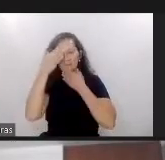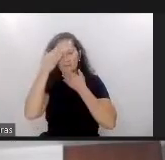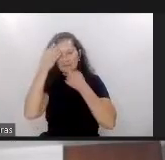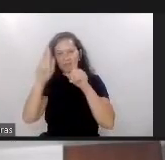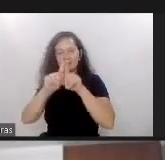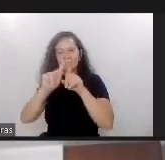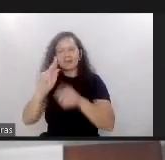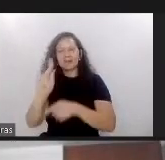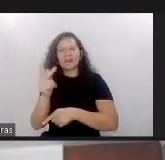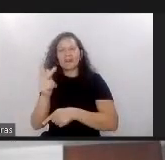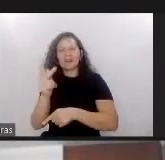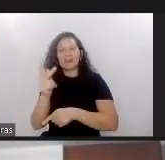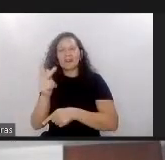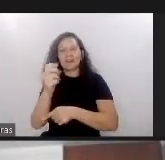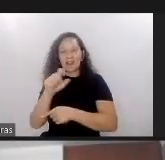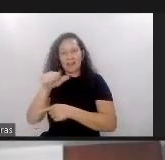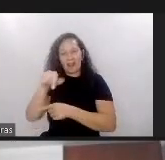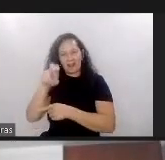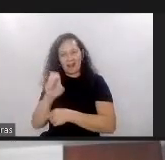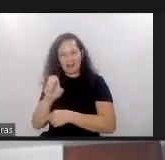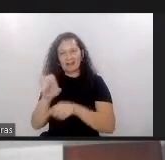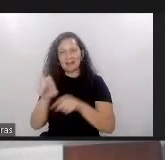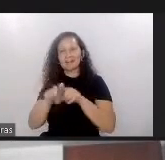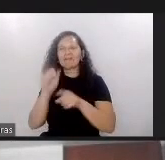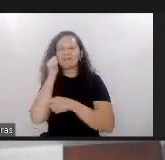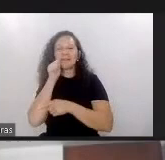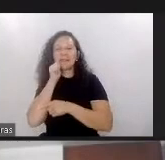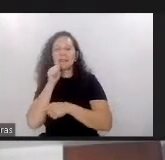Não, eu também queria agradecer muito pela oportunidade.